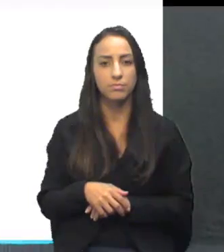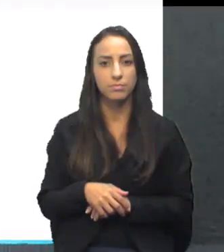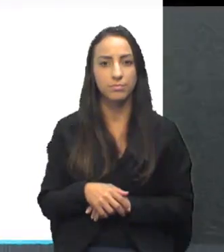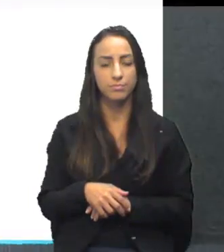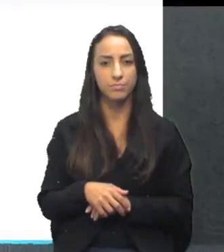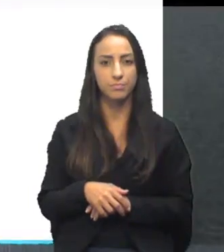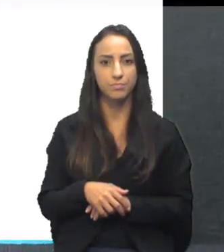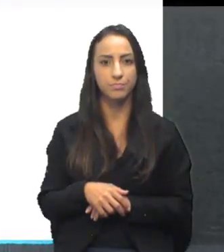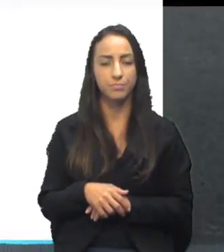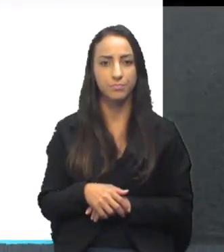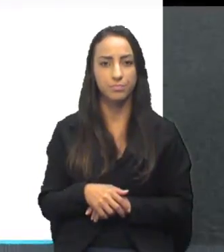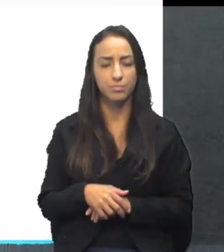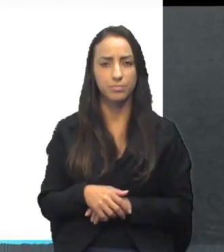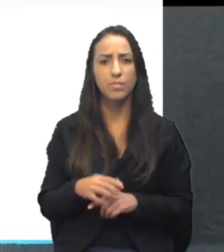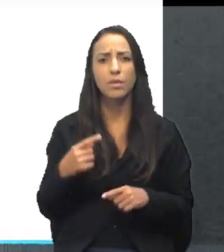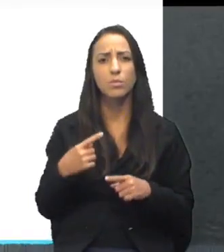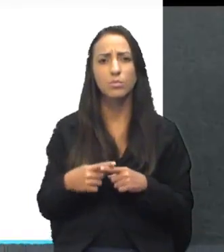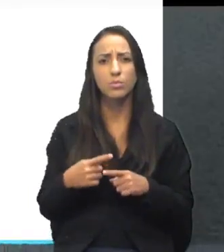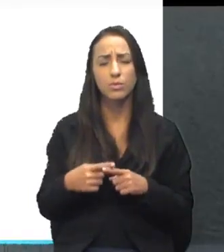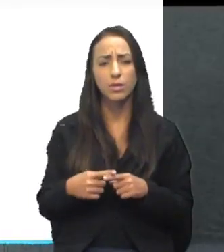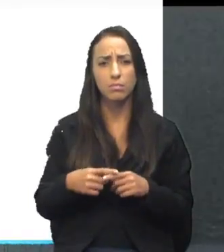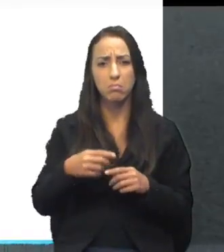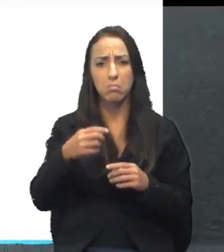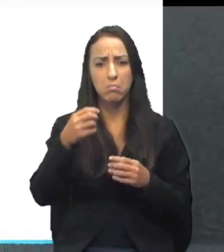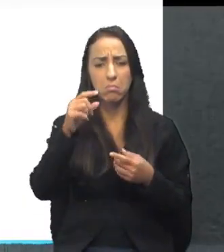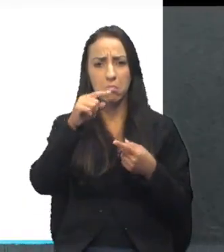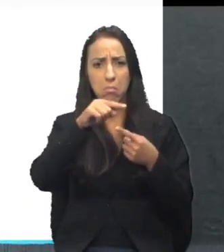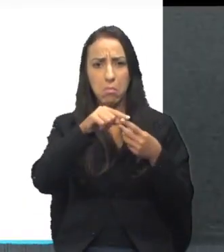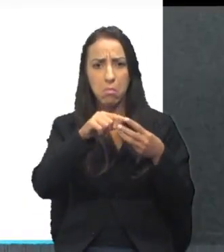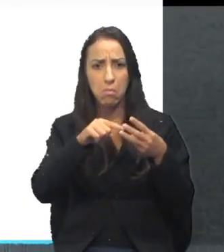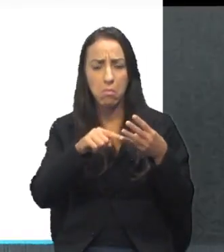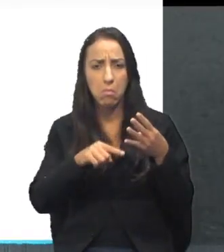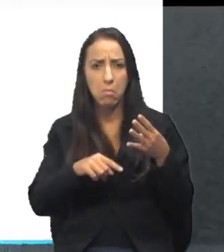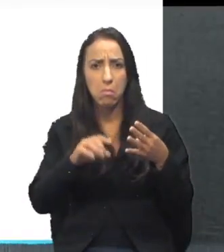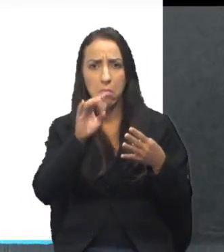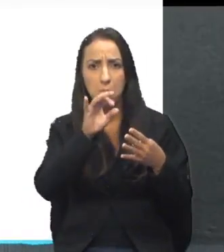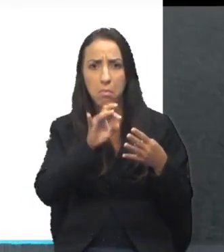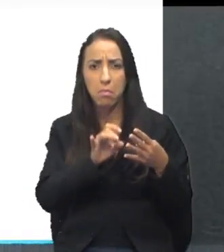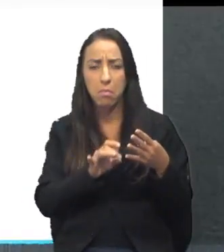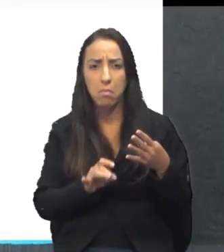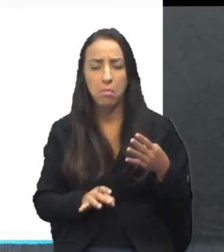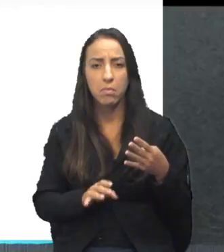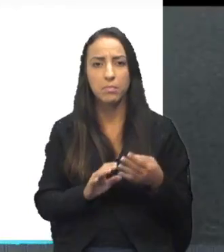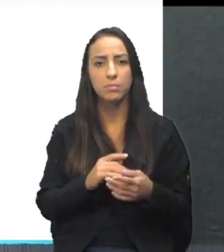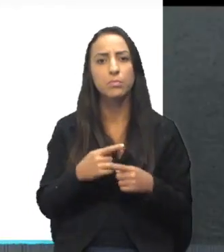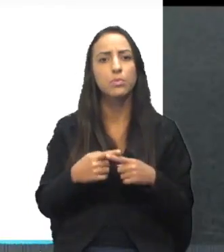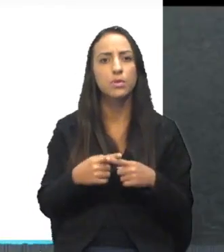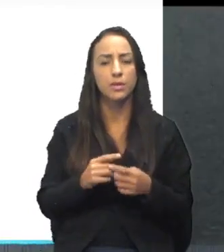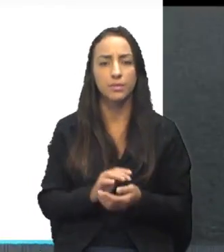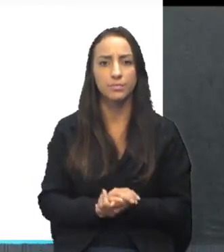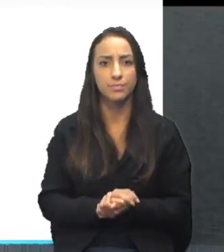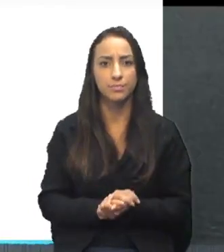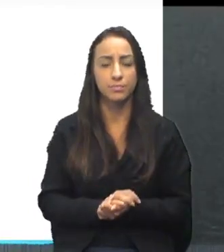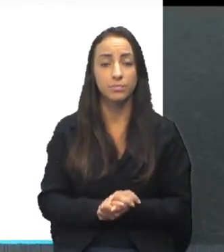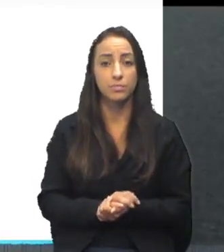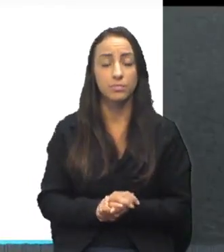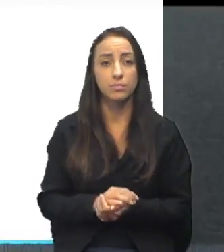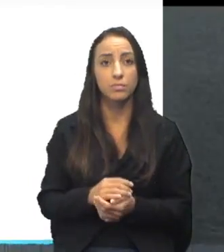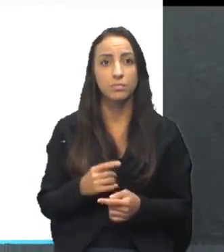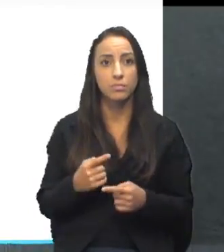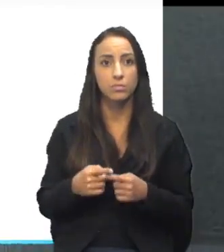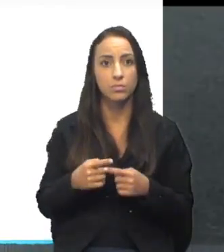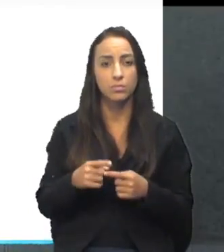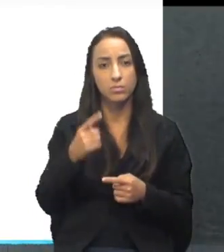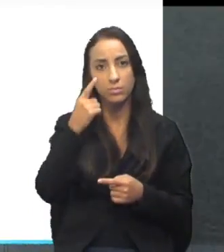consciência rebaixado. Por que todas essas indicações para essa posição? Porque essa